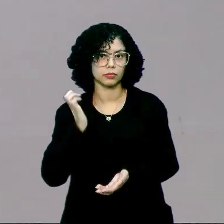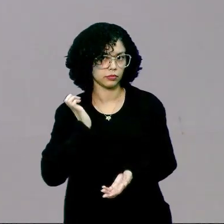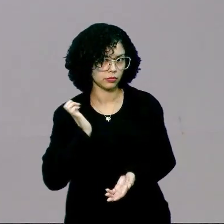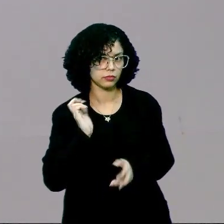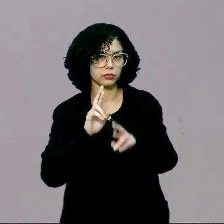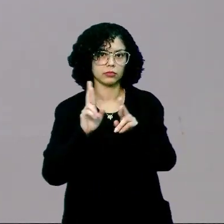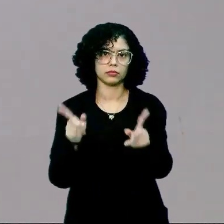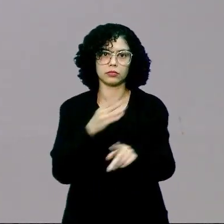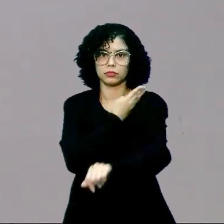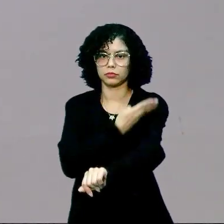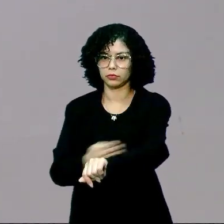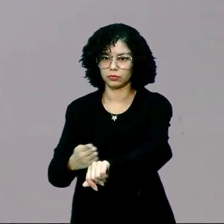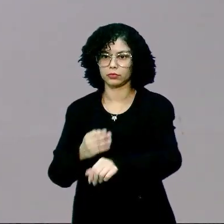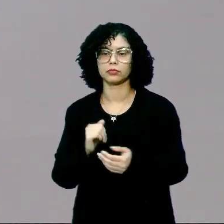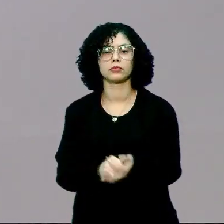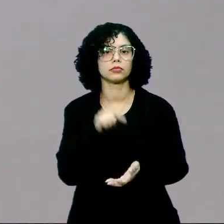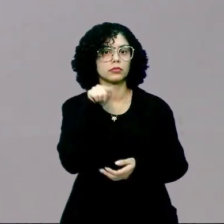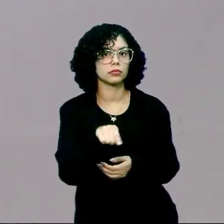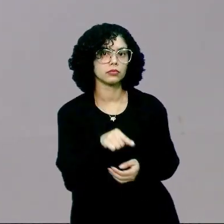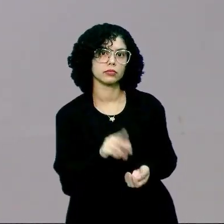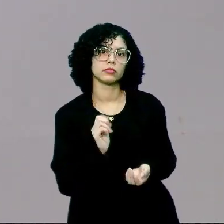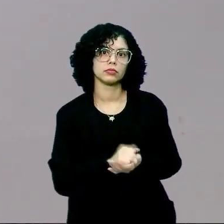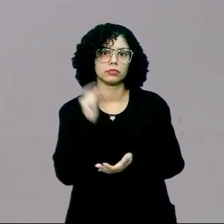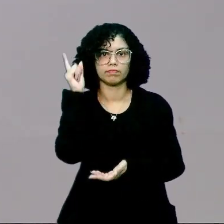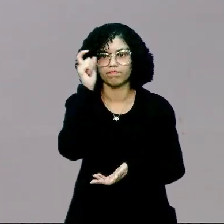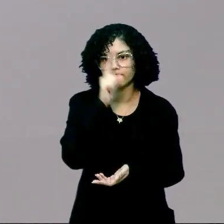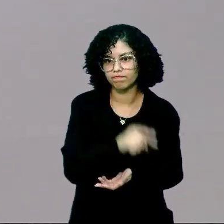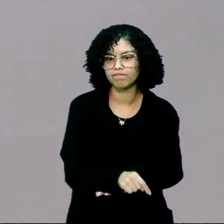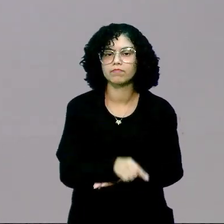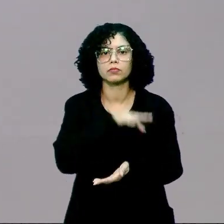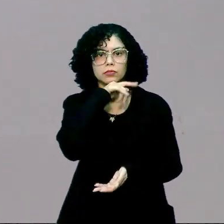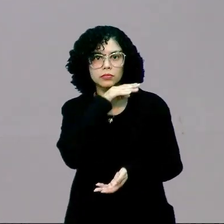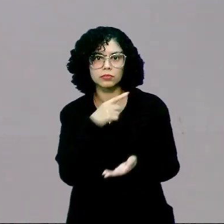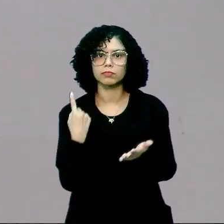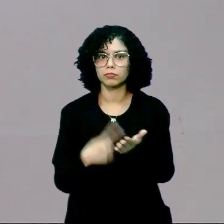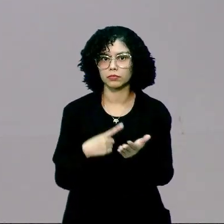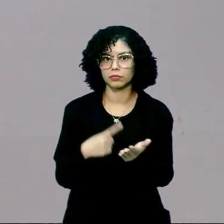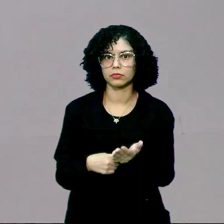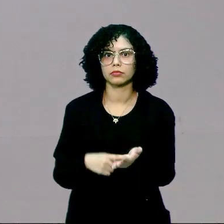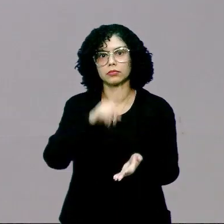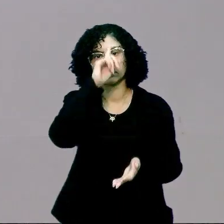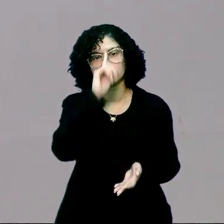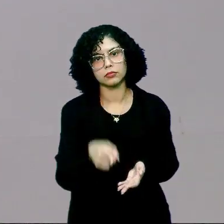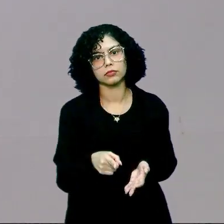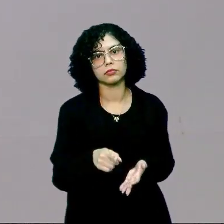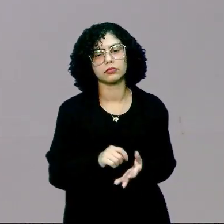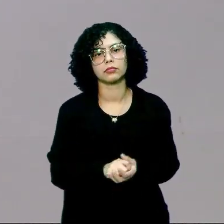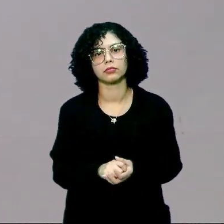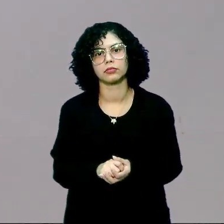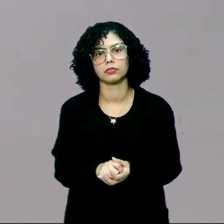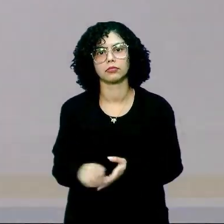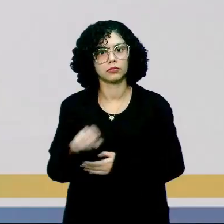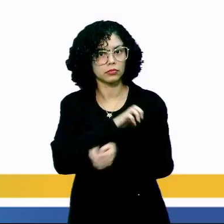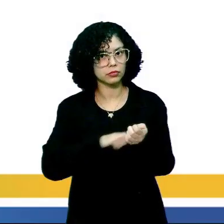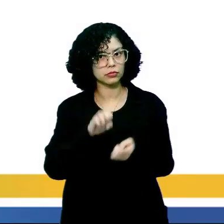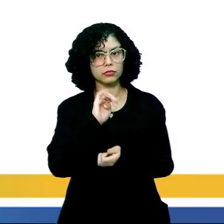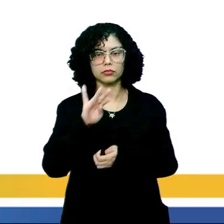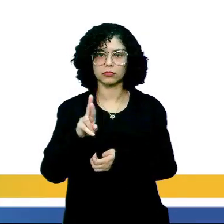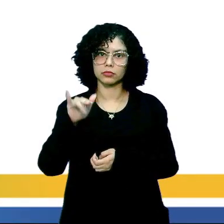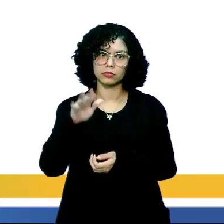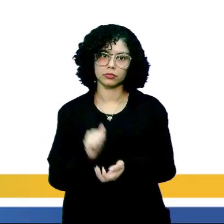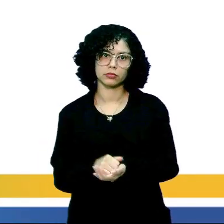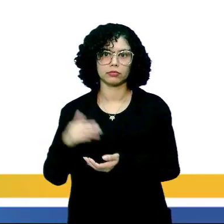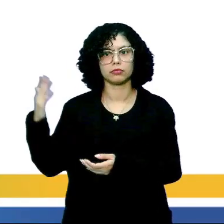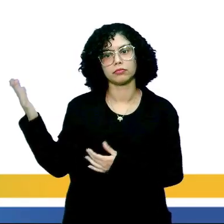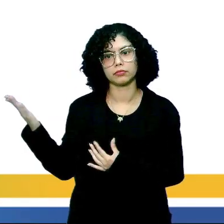pessoas brancas. A punição ela é muito mais severa para aqueles que eram considerados líderes da Revolução Baiana, né?